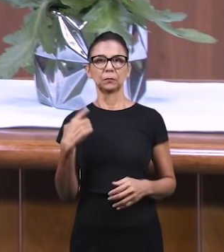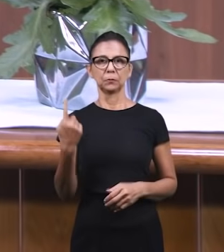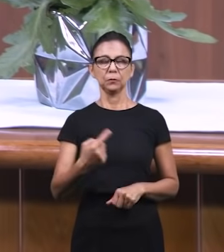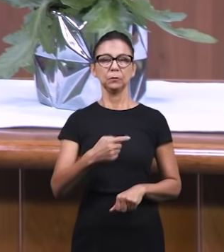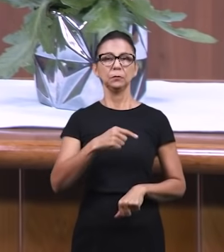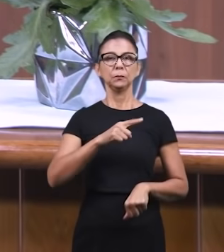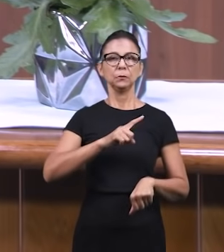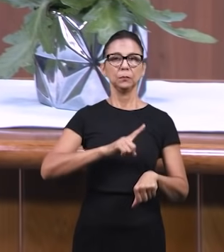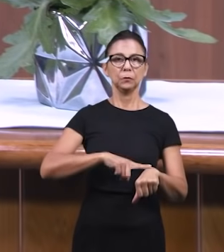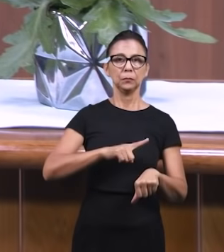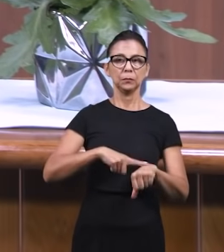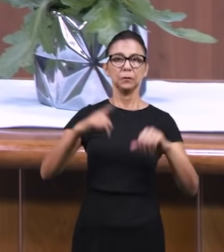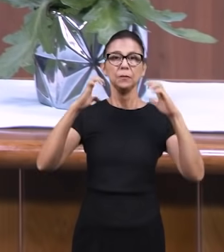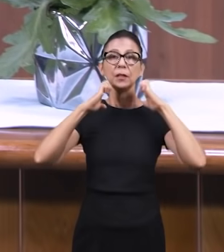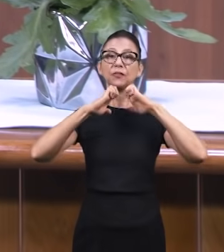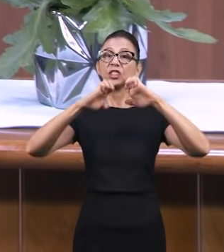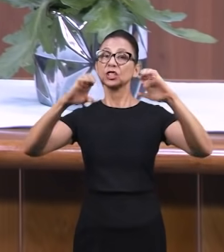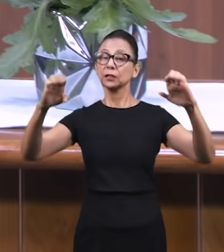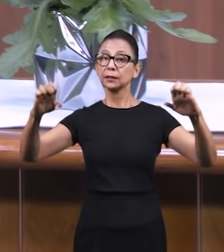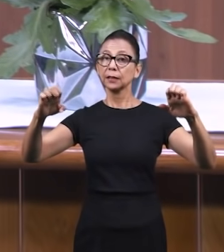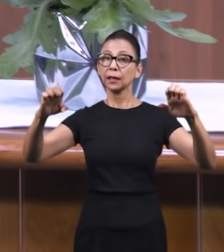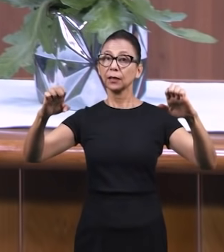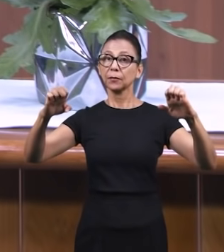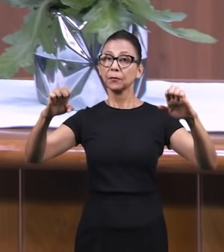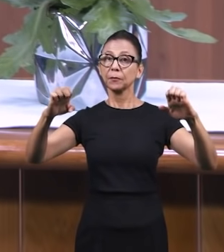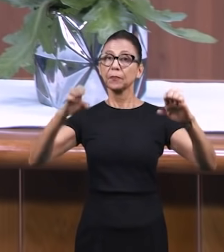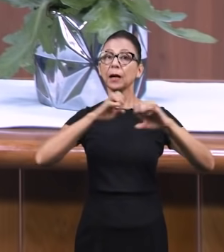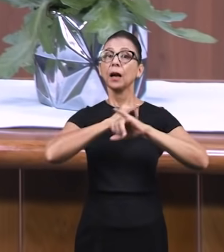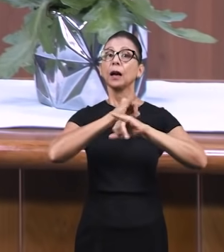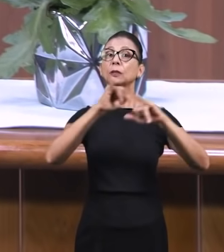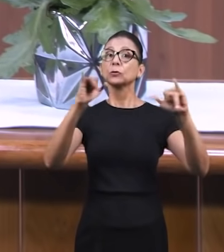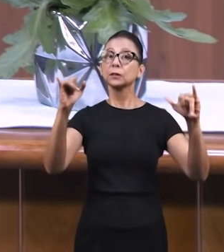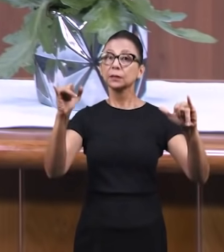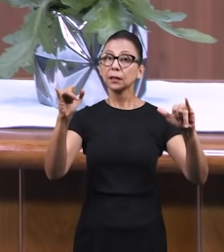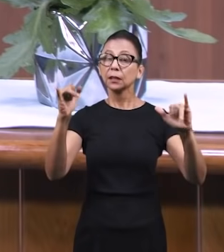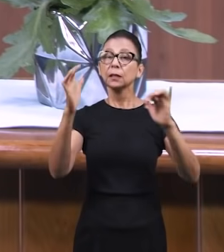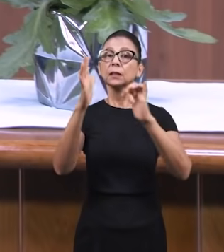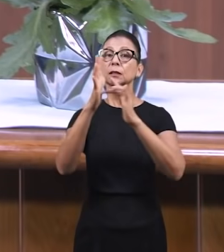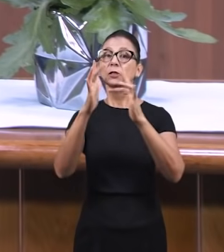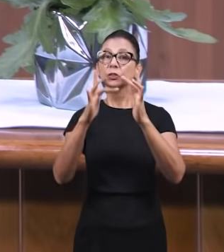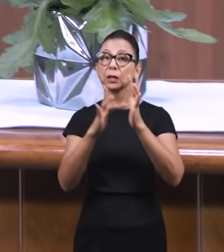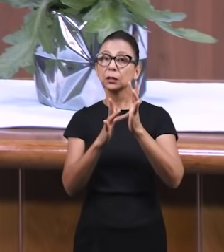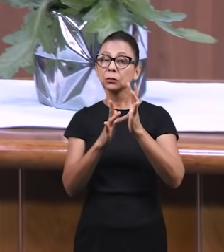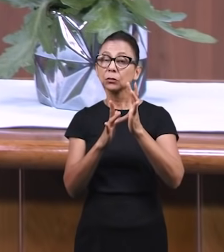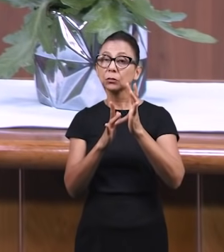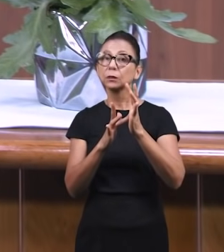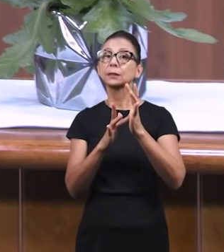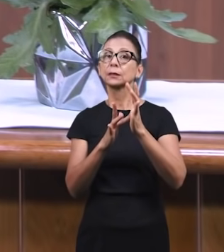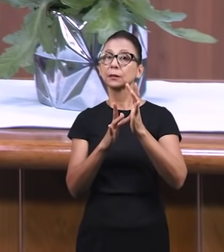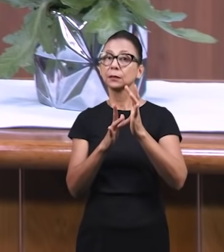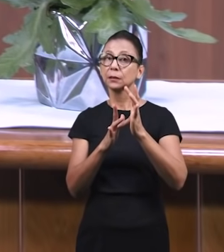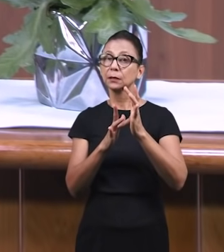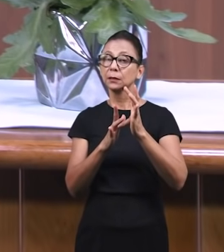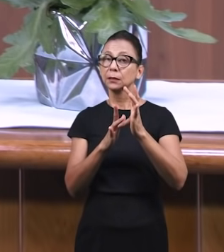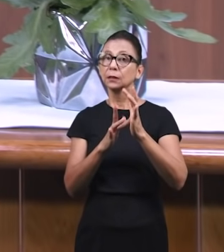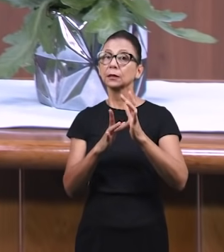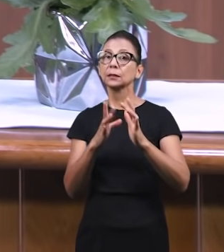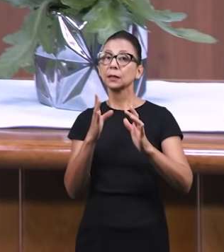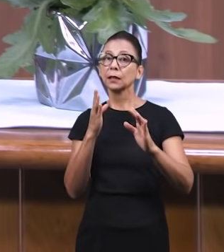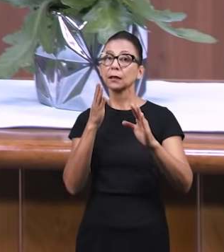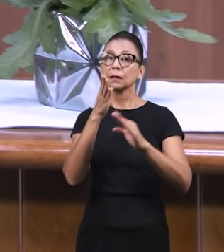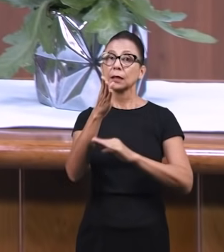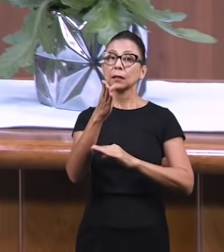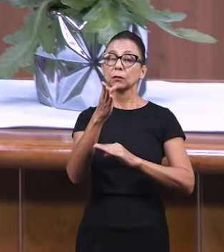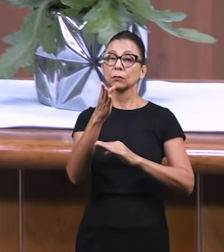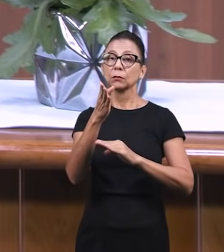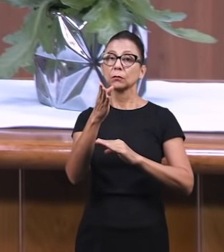casa. Jesus, ele está entrando em casa. Assim como nós agora estamos conectados com